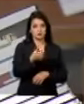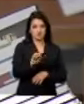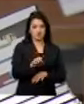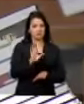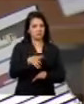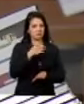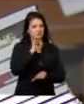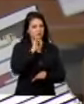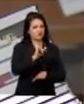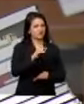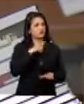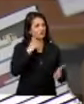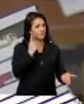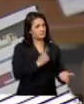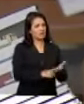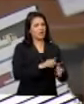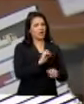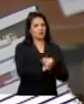Abro aqui